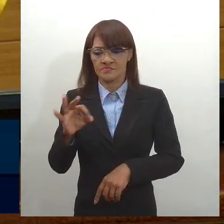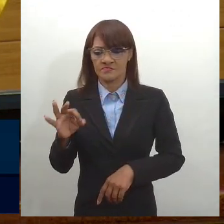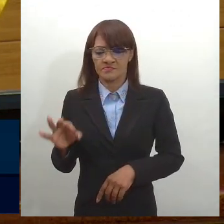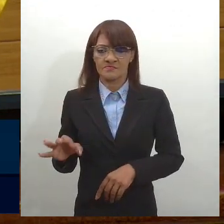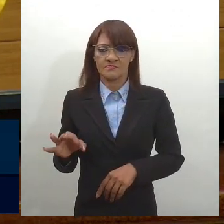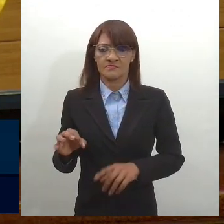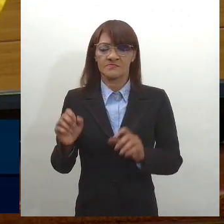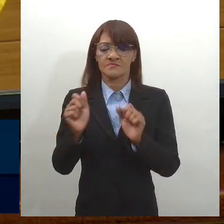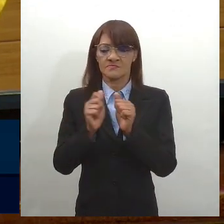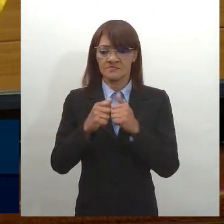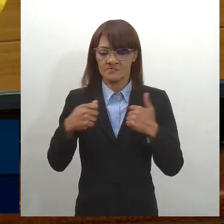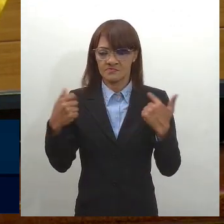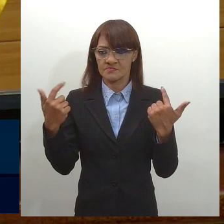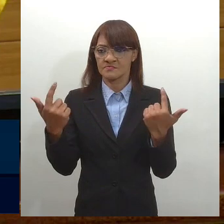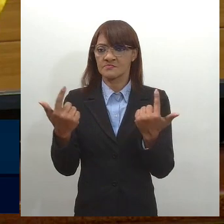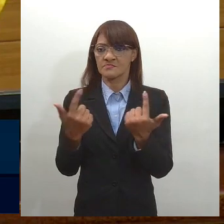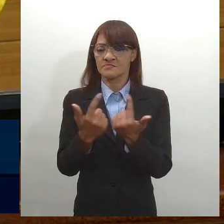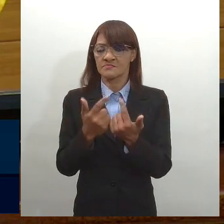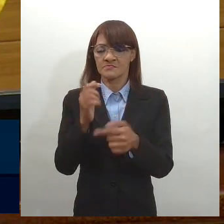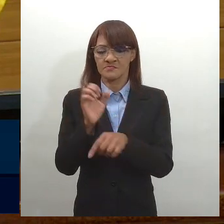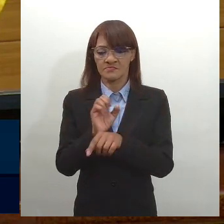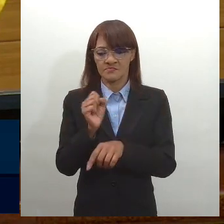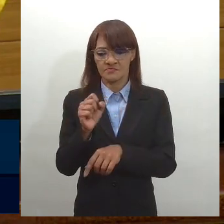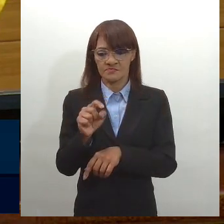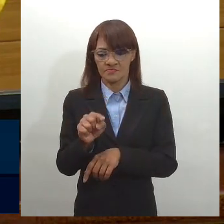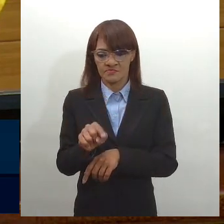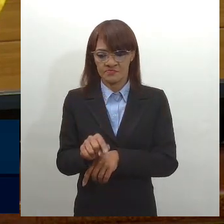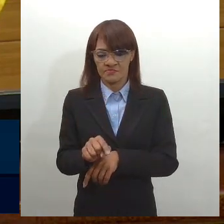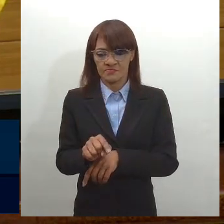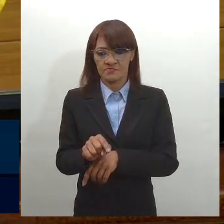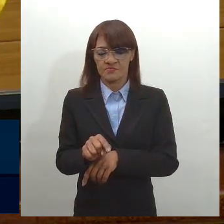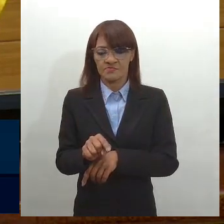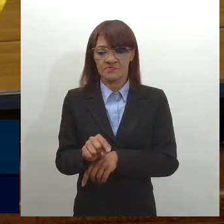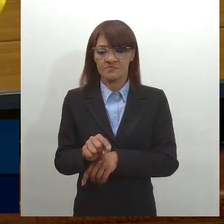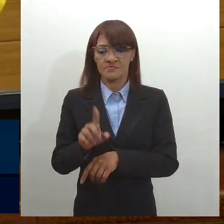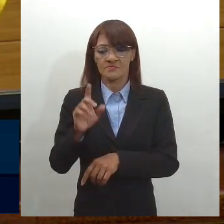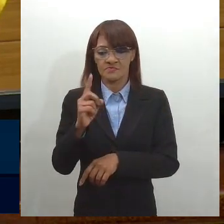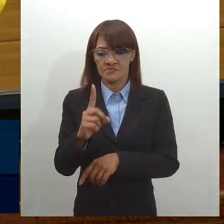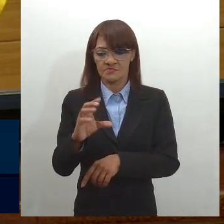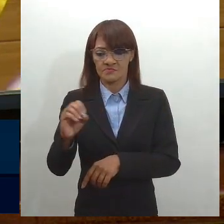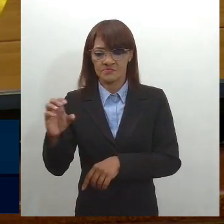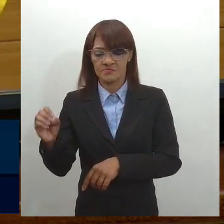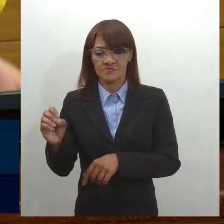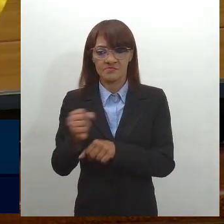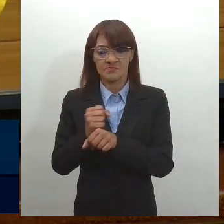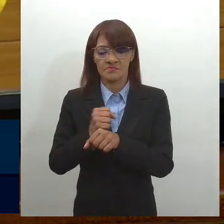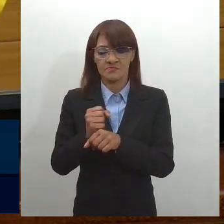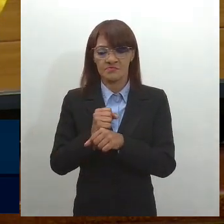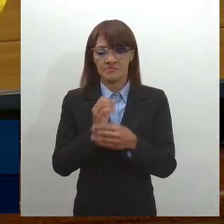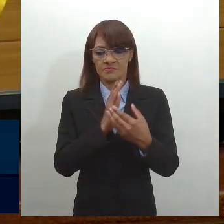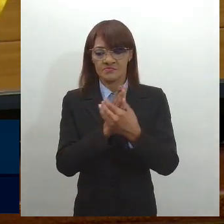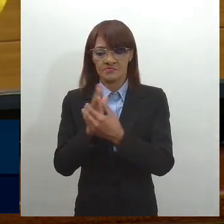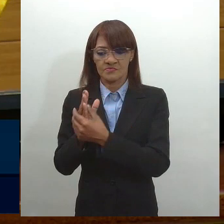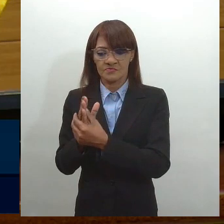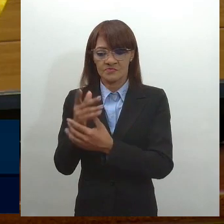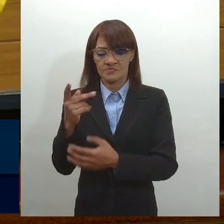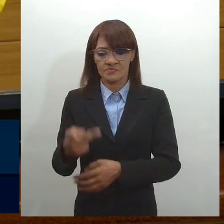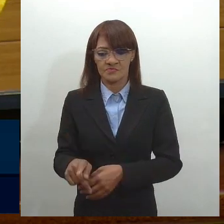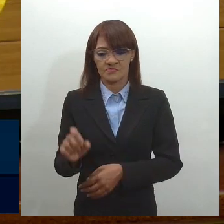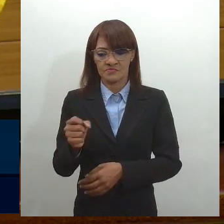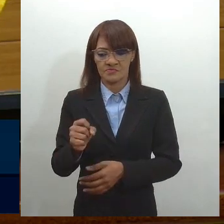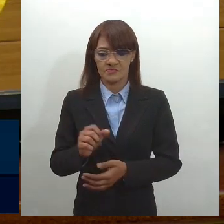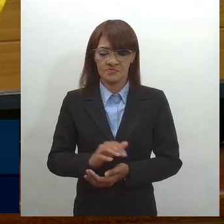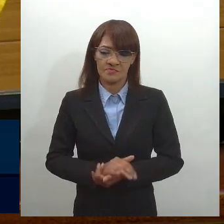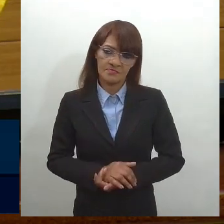Assembleia Legislativa, em alusão aos 100 anos do Arquivo Público de Sergipe.